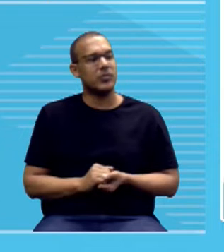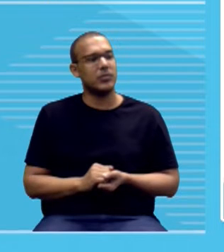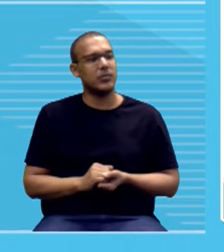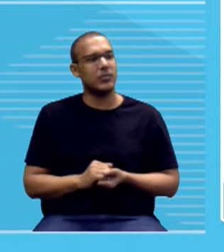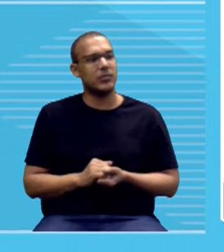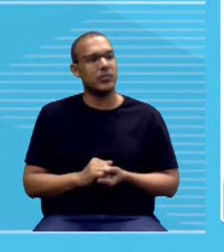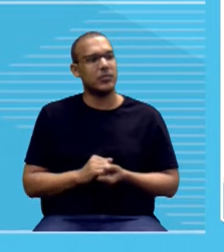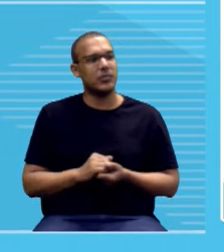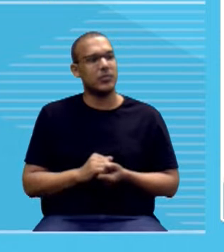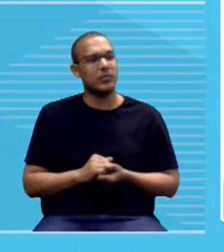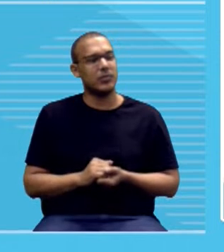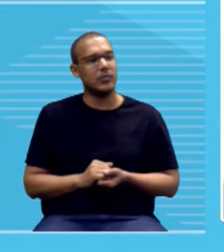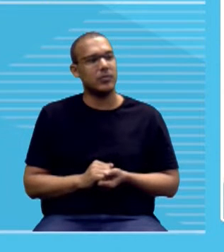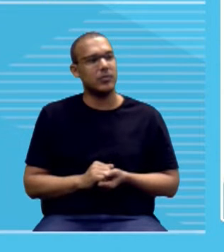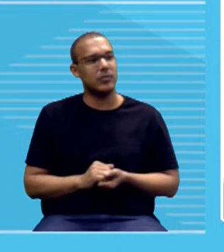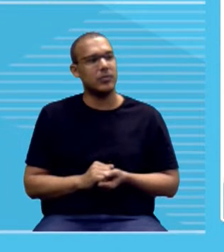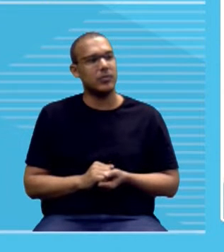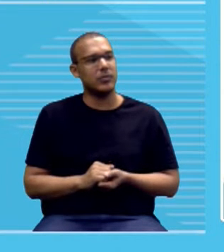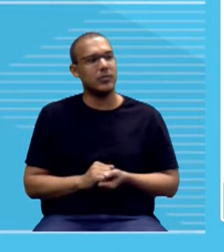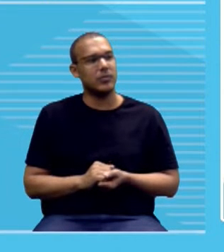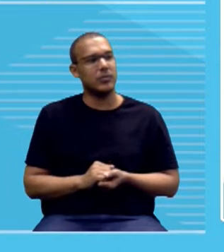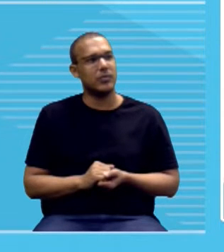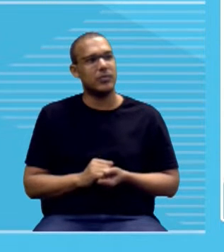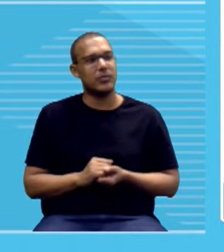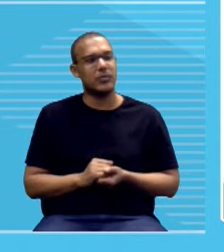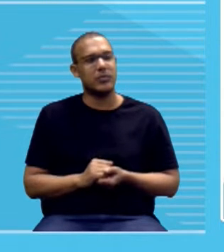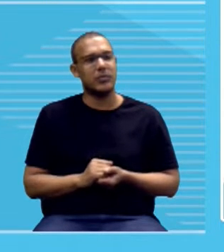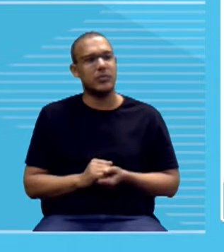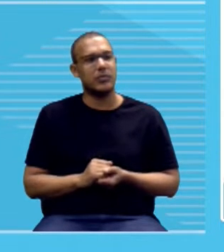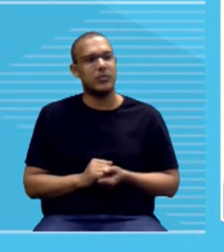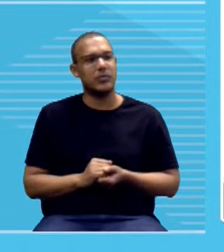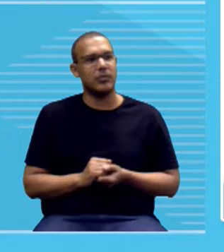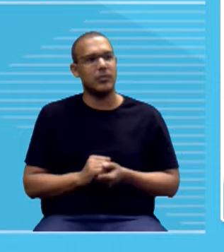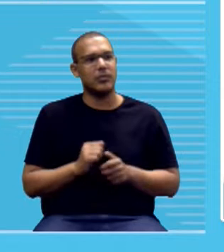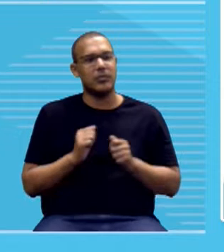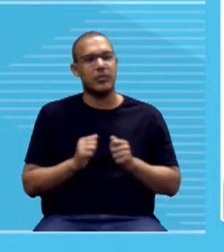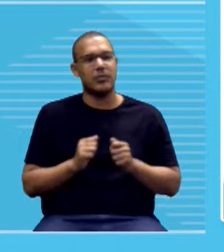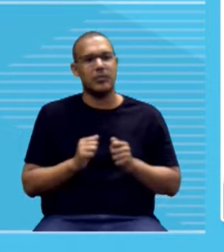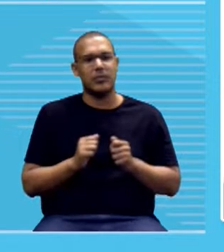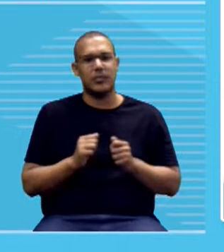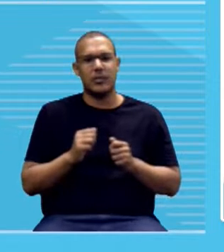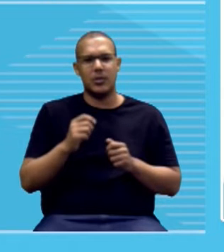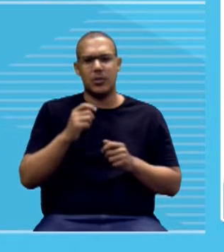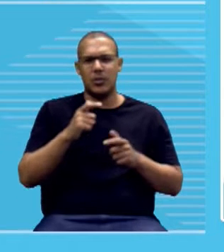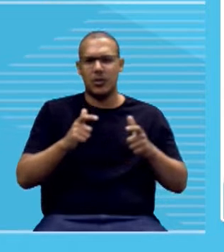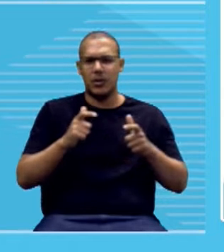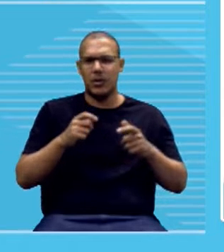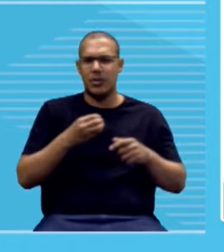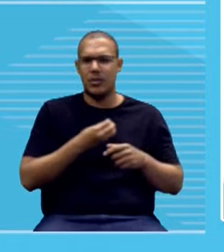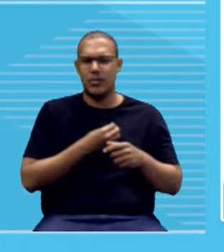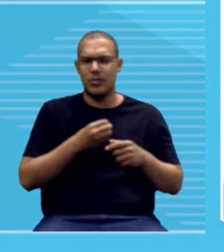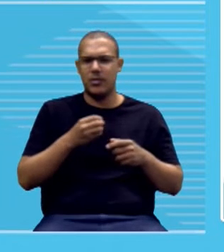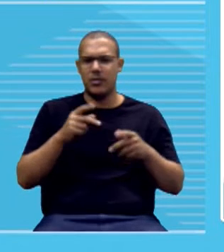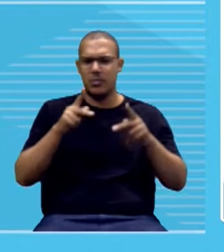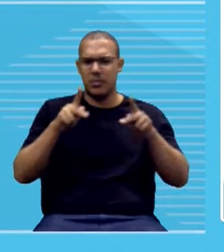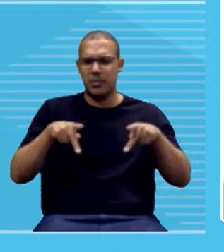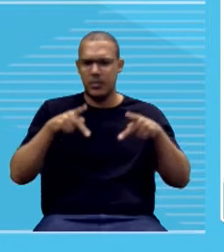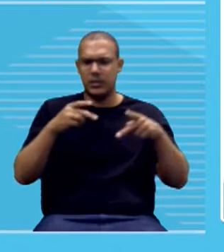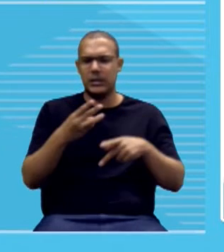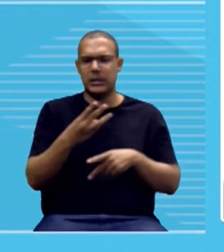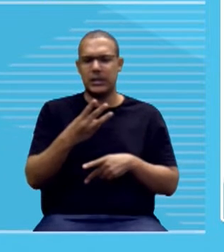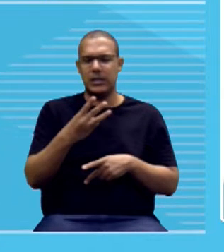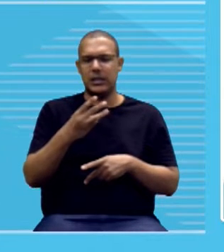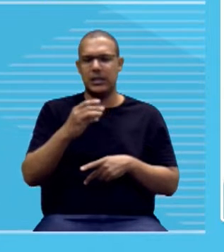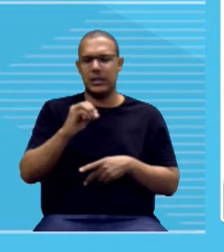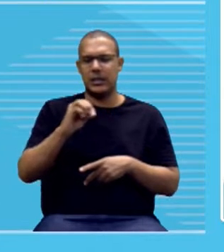que ele seria o suficiente para abastecer uma região de 30 milhões de habitantes. você tem uma região de 30 milhões de